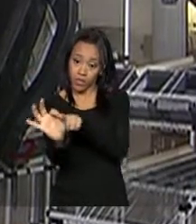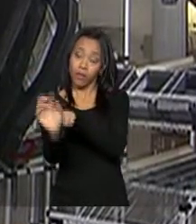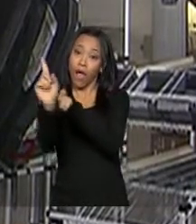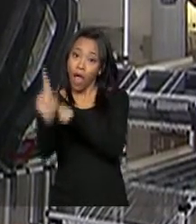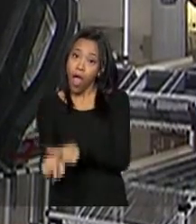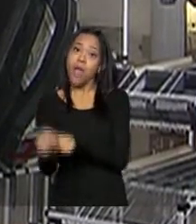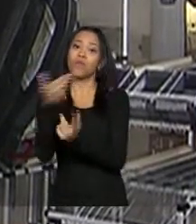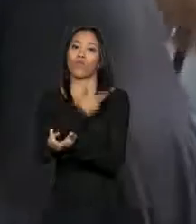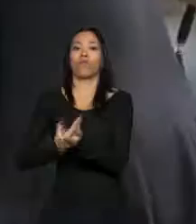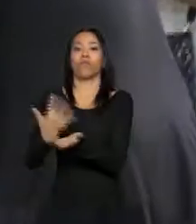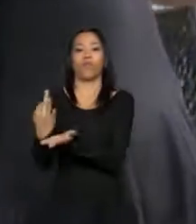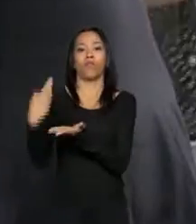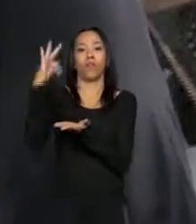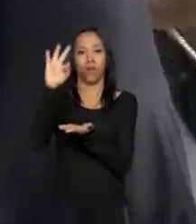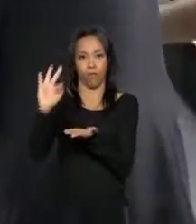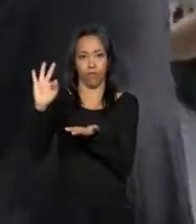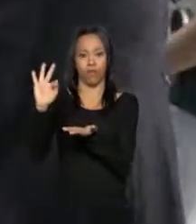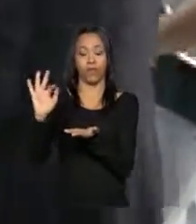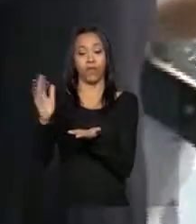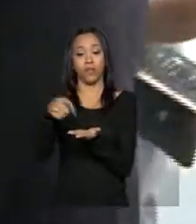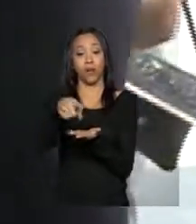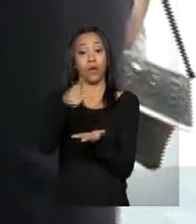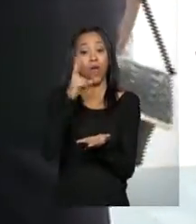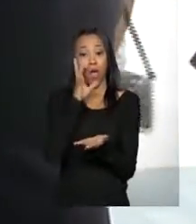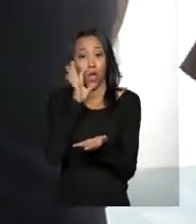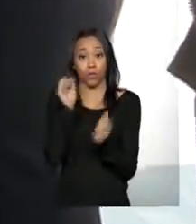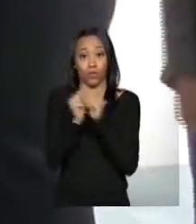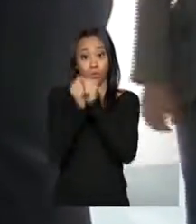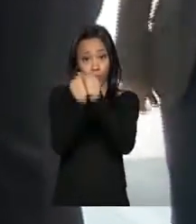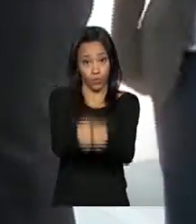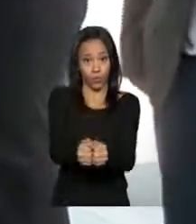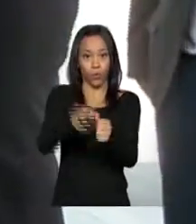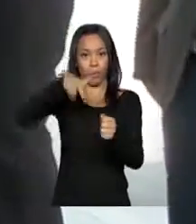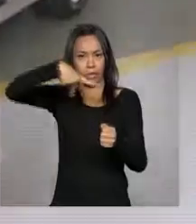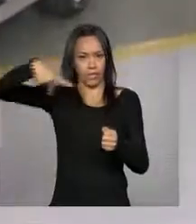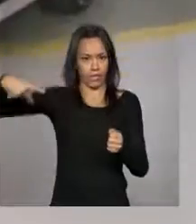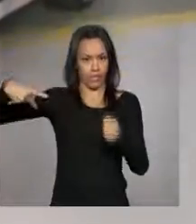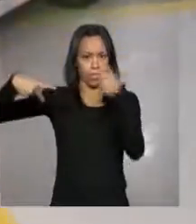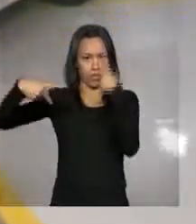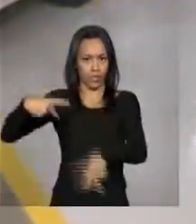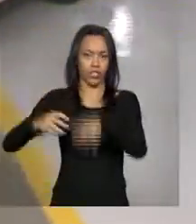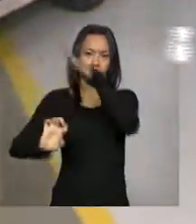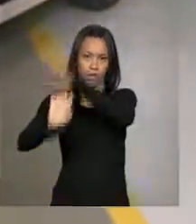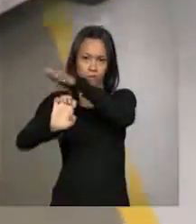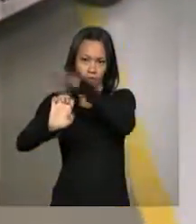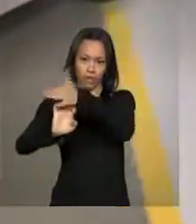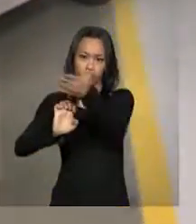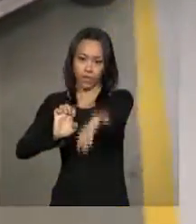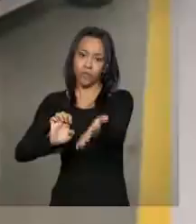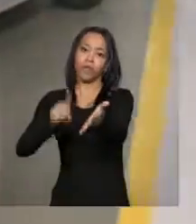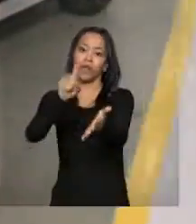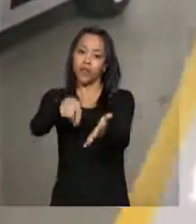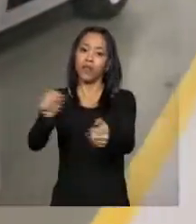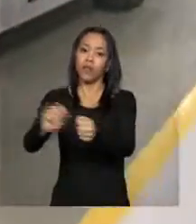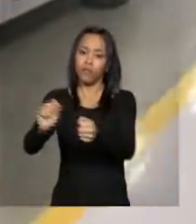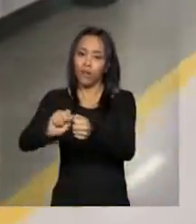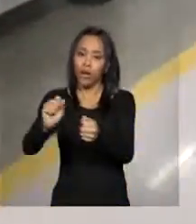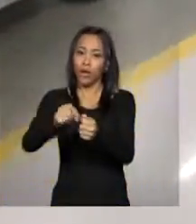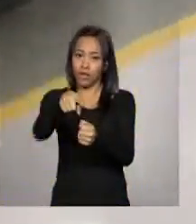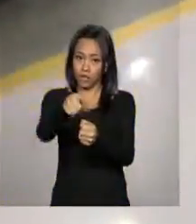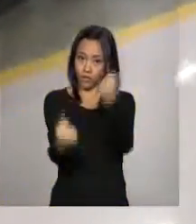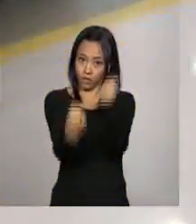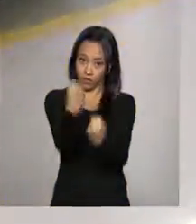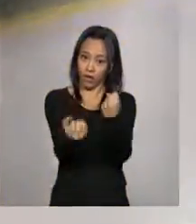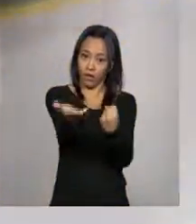pelo governo federal. Acompanhada pelos presidentes do grupo Fiat Chrysler, companhias que fabricam os veículos no polo